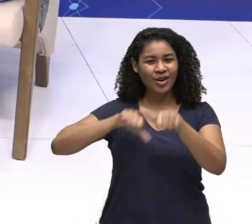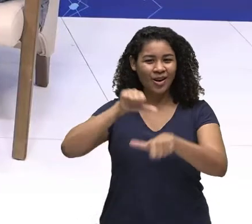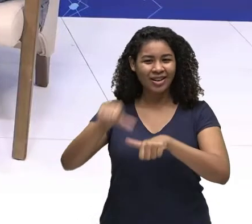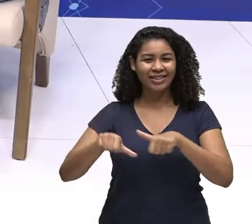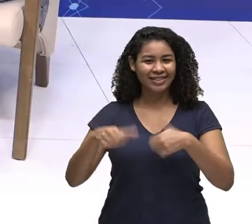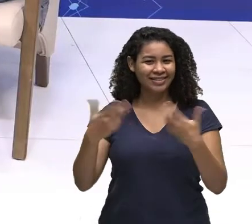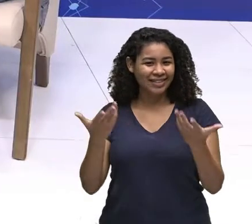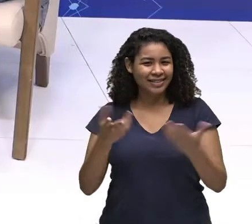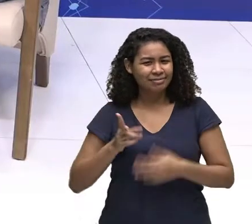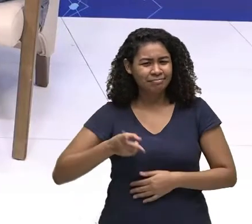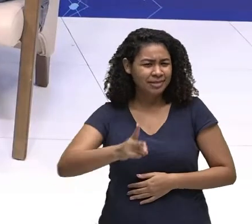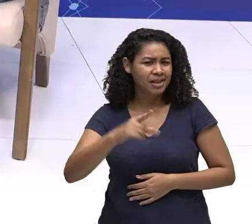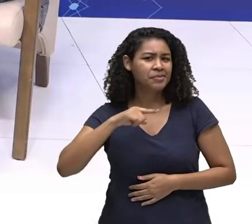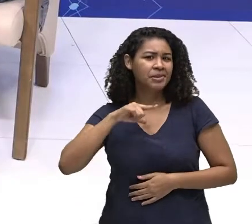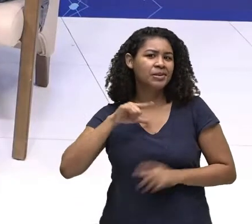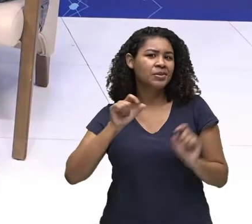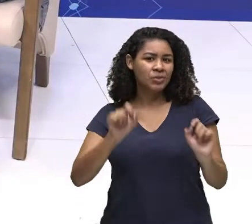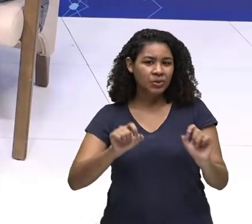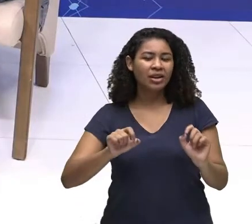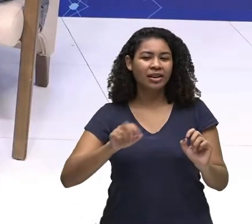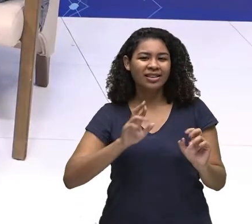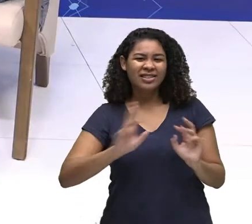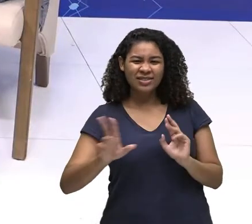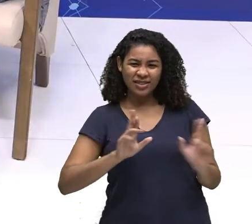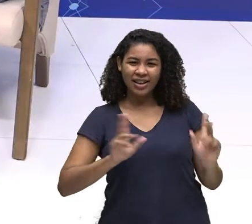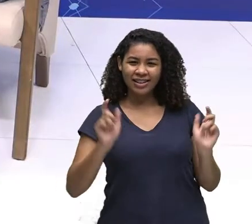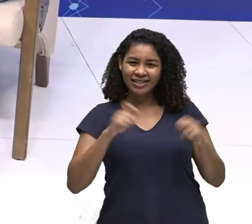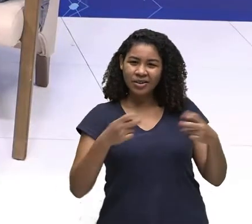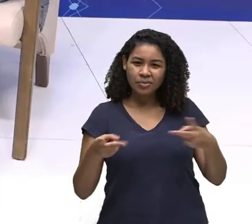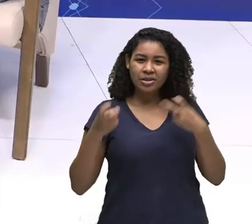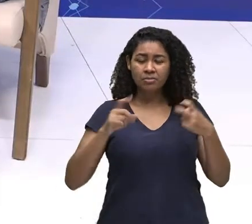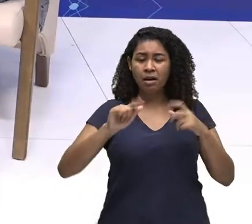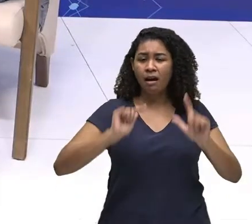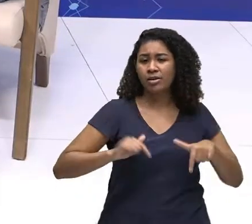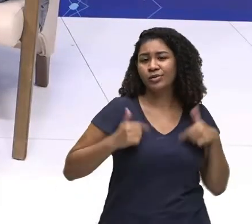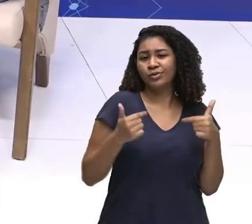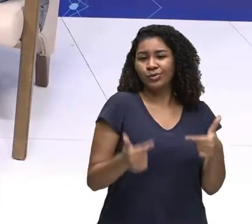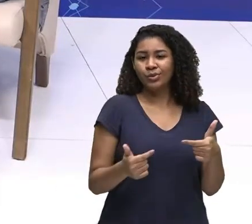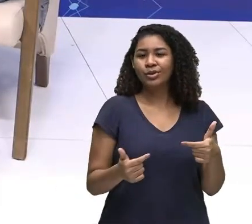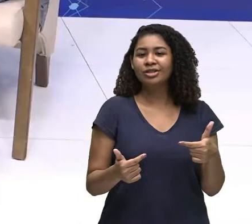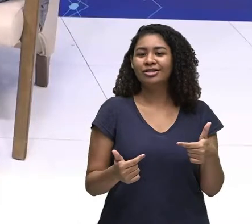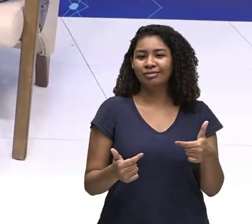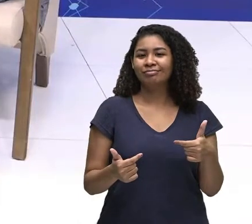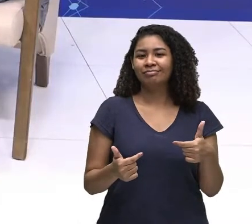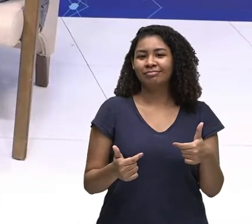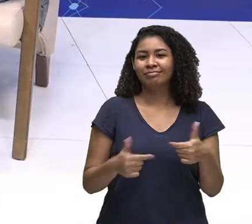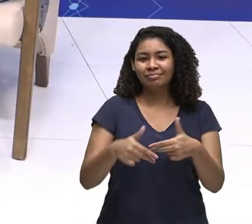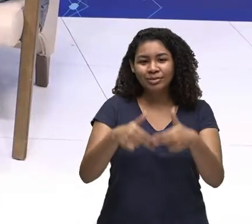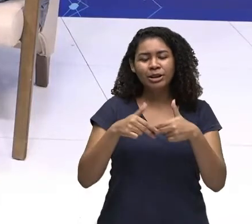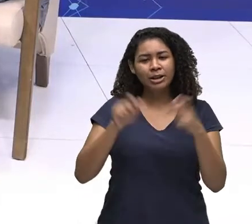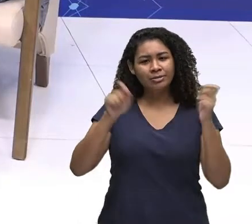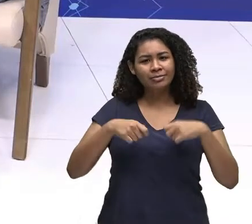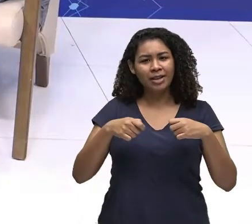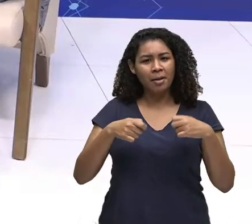né? Sempre existe essa diferenciação a partir dessas atitudes, né? Que é algo que deve ser uma chamada também para a sociedade, até nas